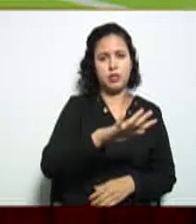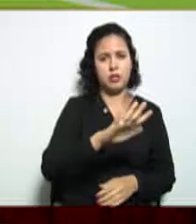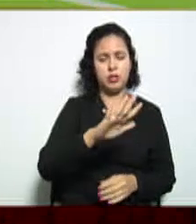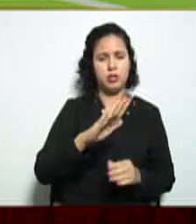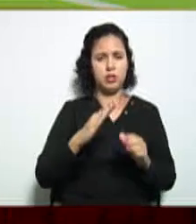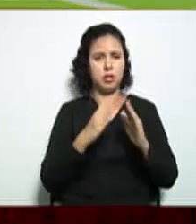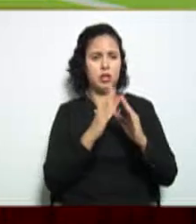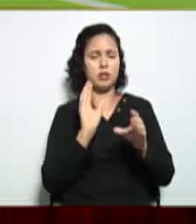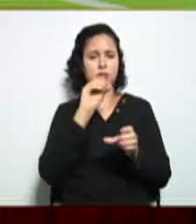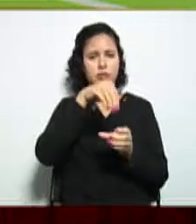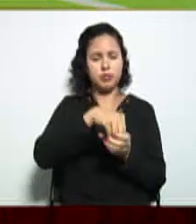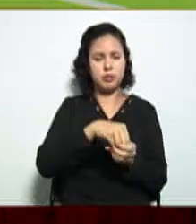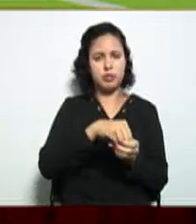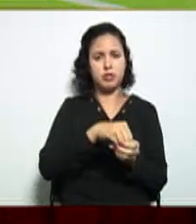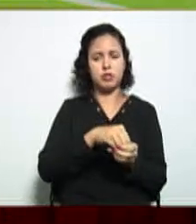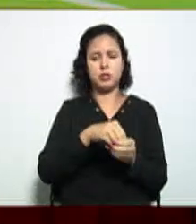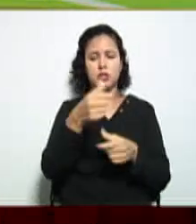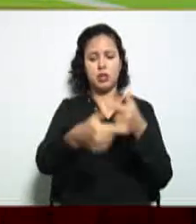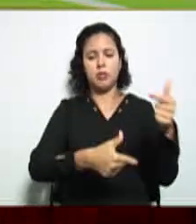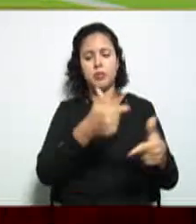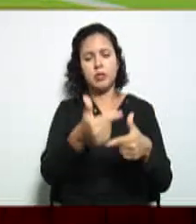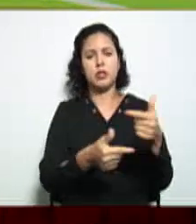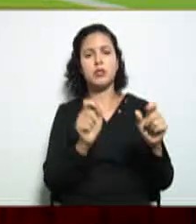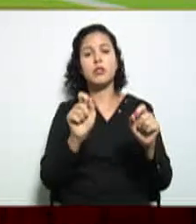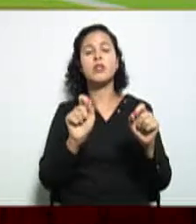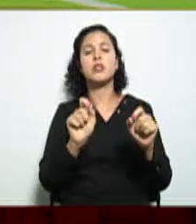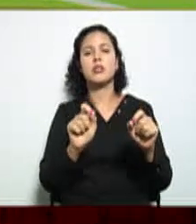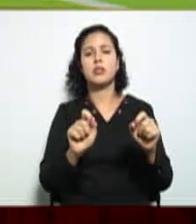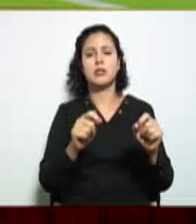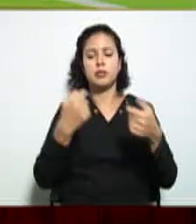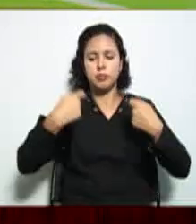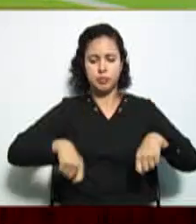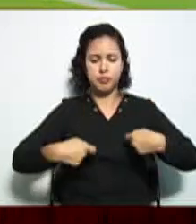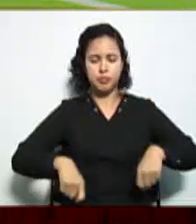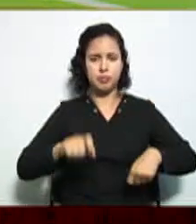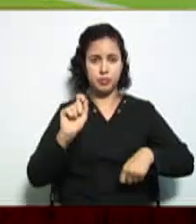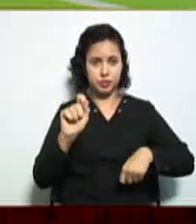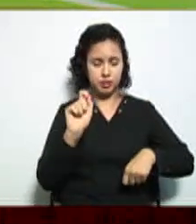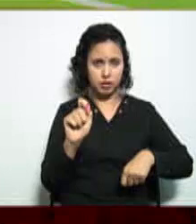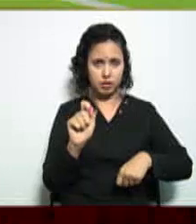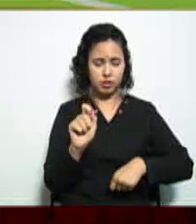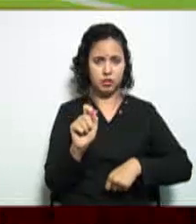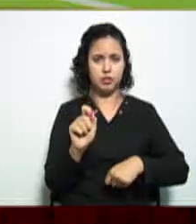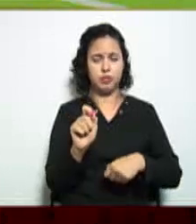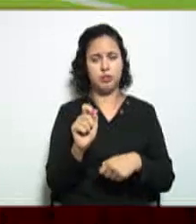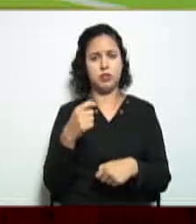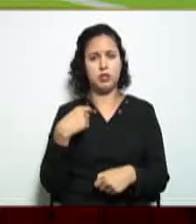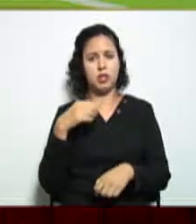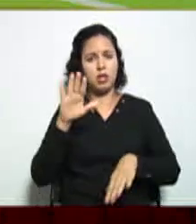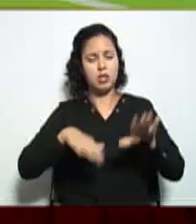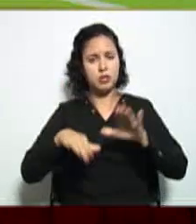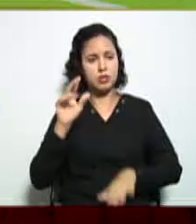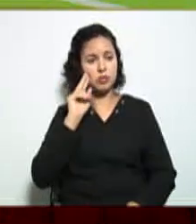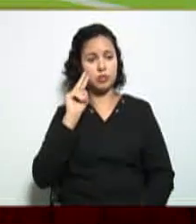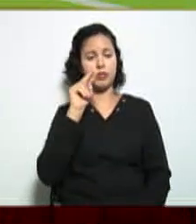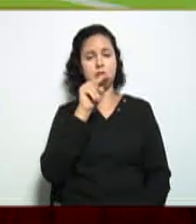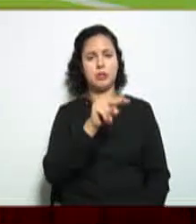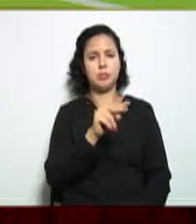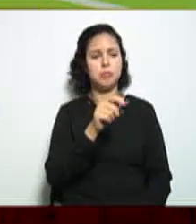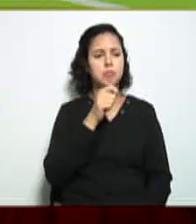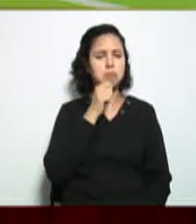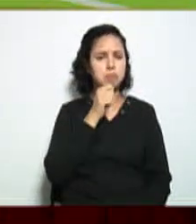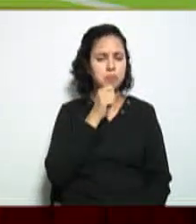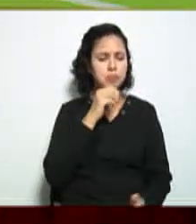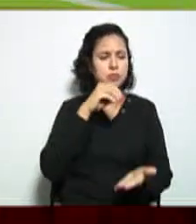fazendo? Ou talvez o que a minha região está precisando. Às vezes eu não estou vendo uma certa produção na minha